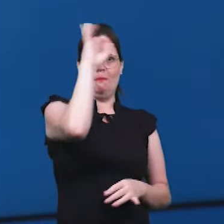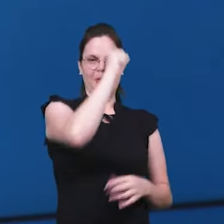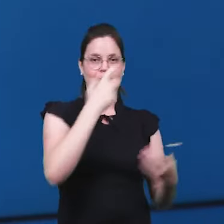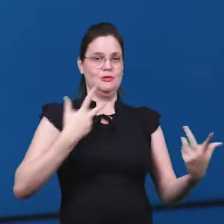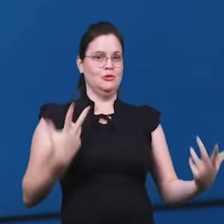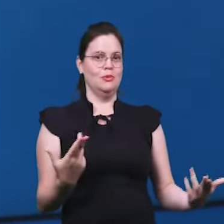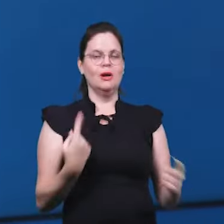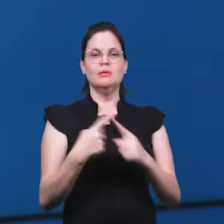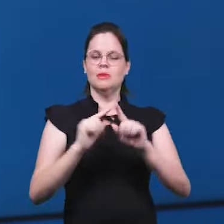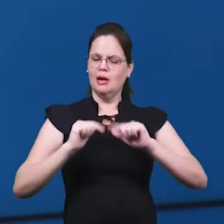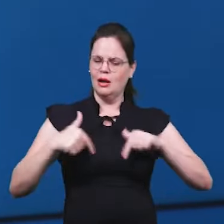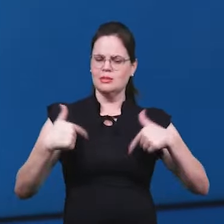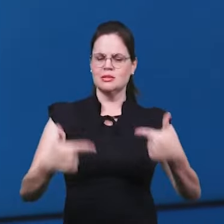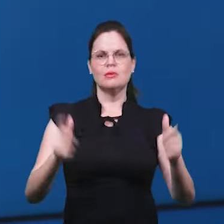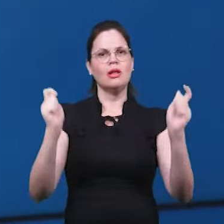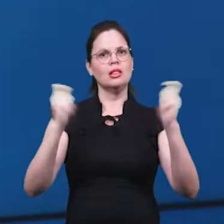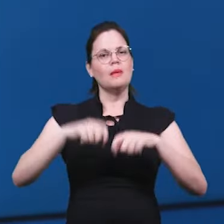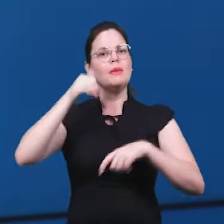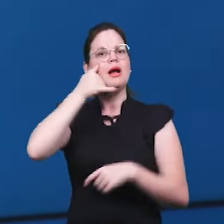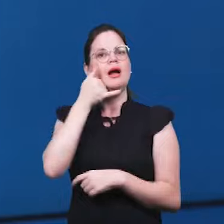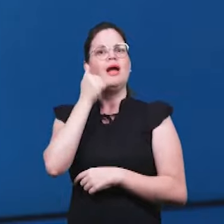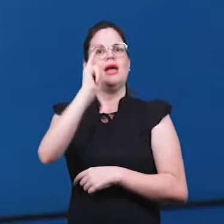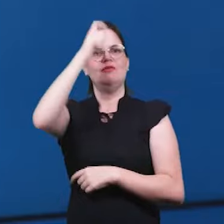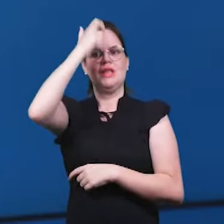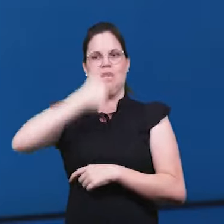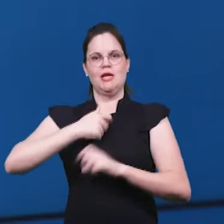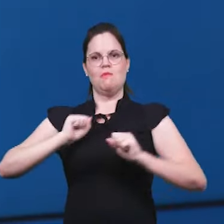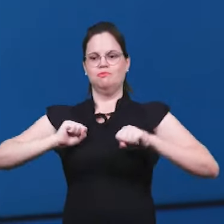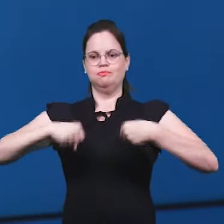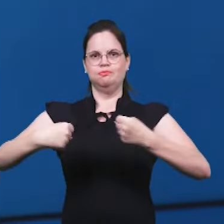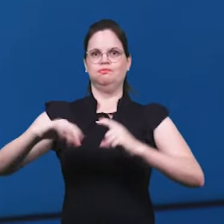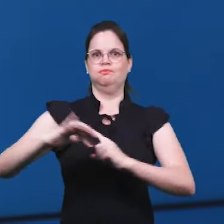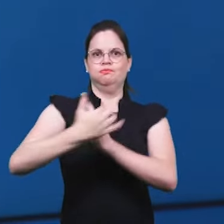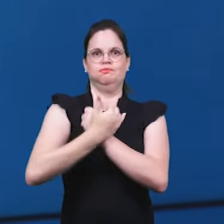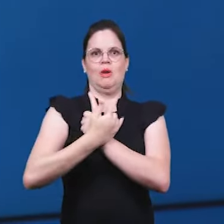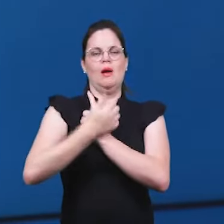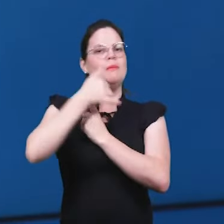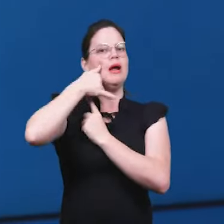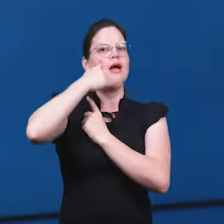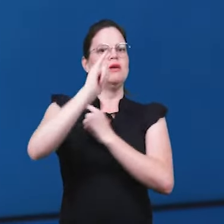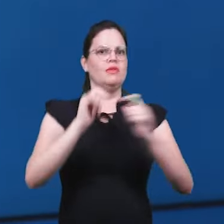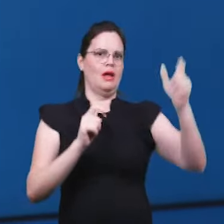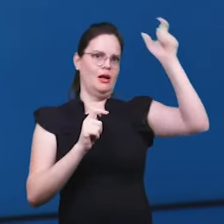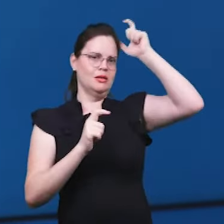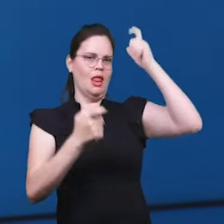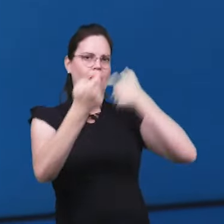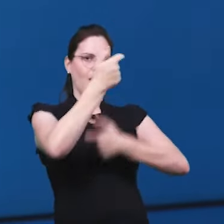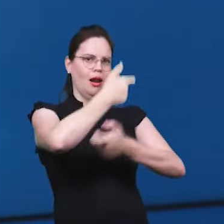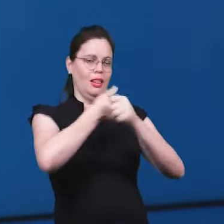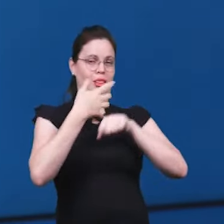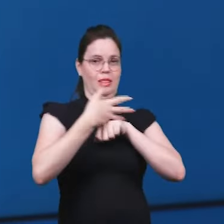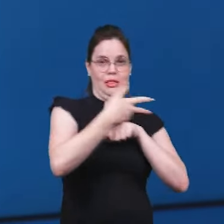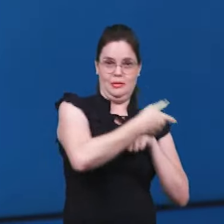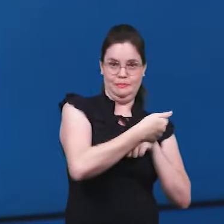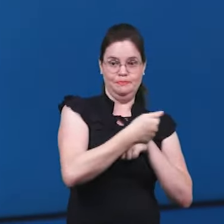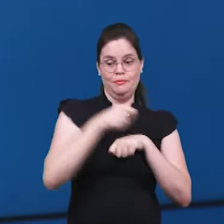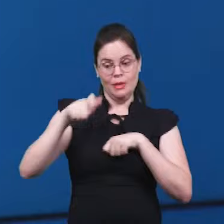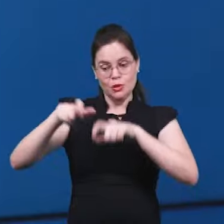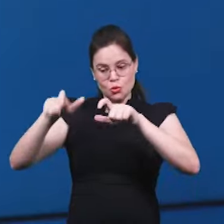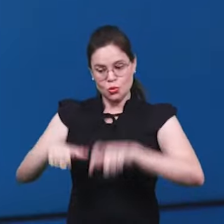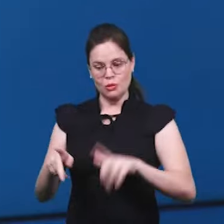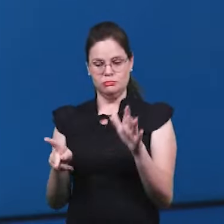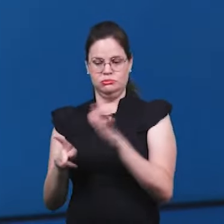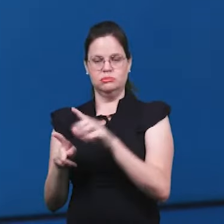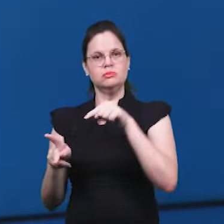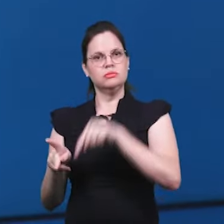Essa operação serviu como remédio para a igreja não ser afetada pelas ações do adversário. Muito bem. Naquele tempo,